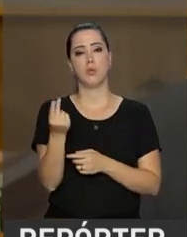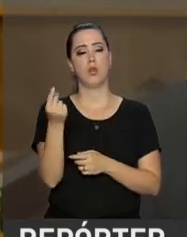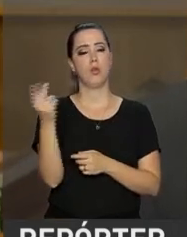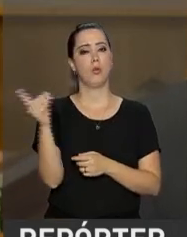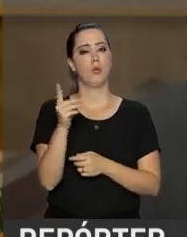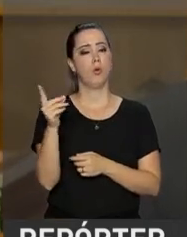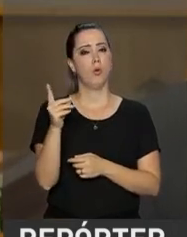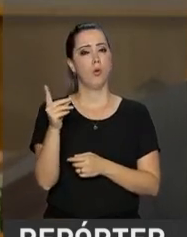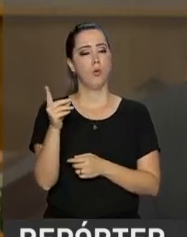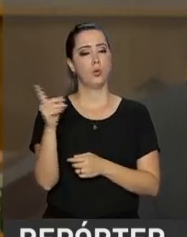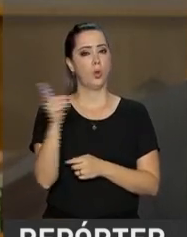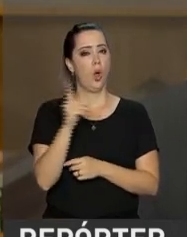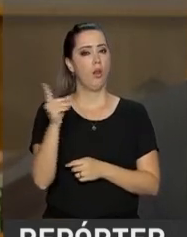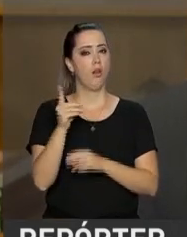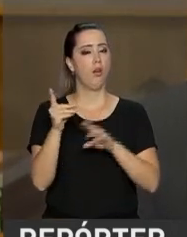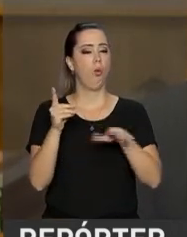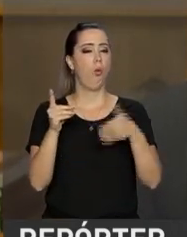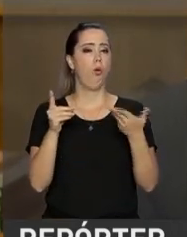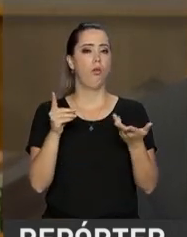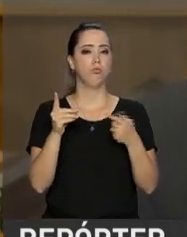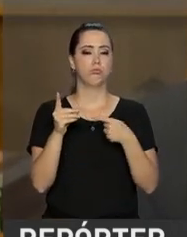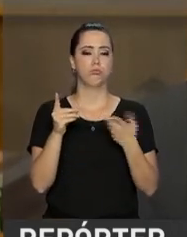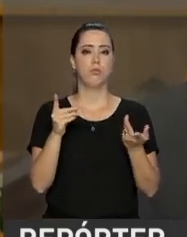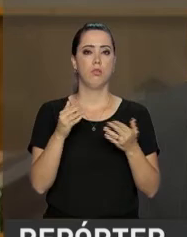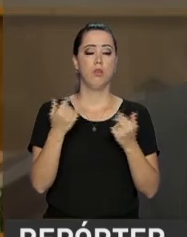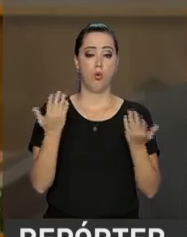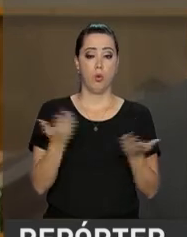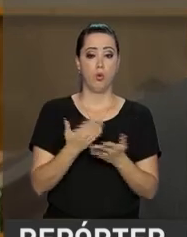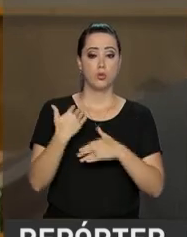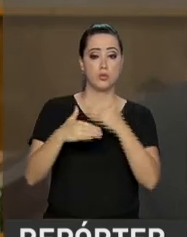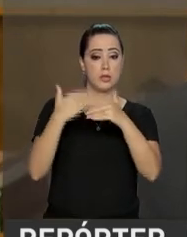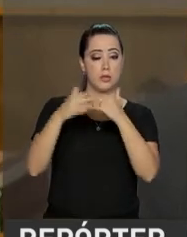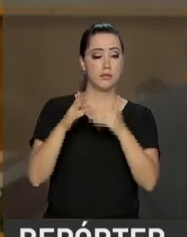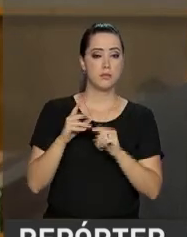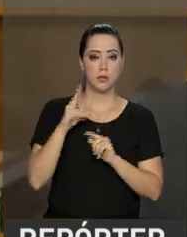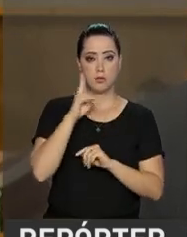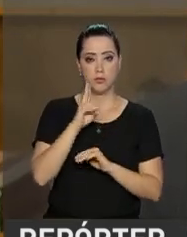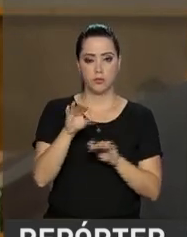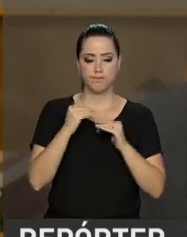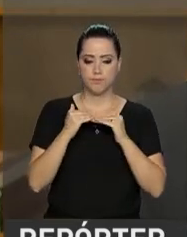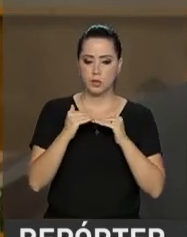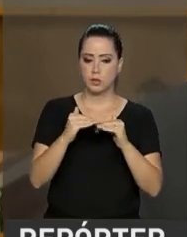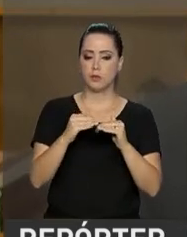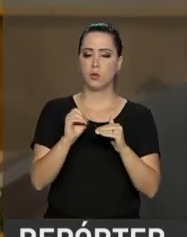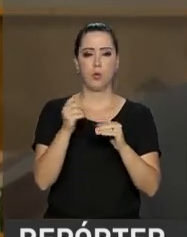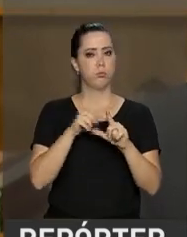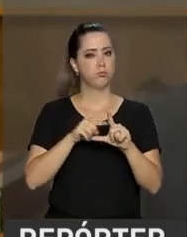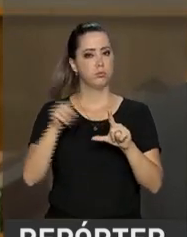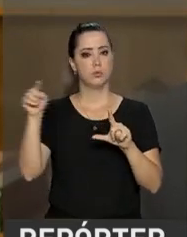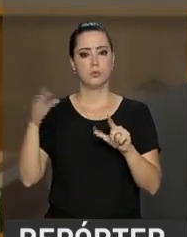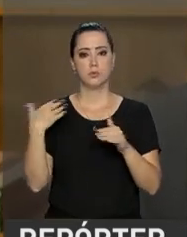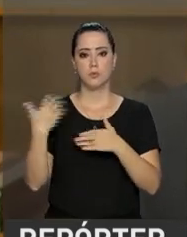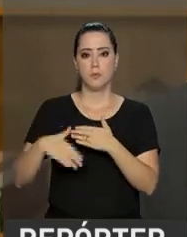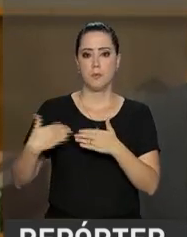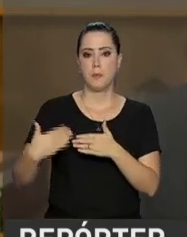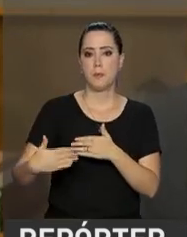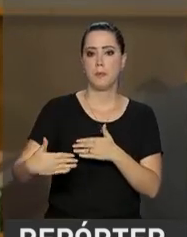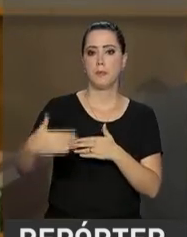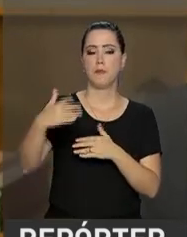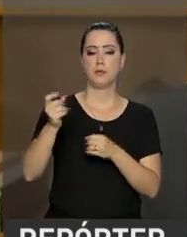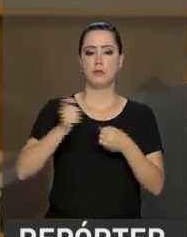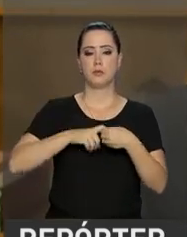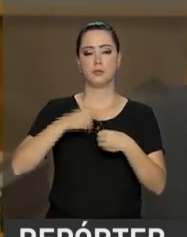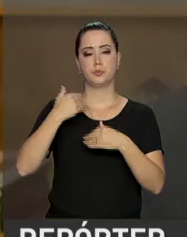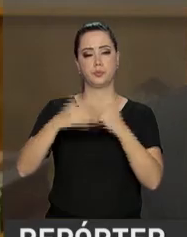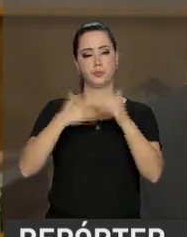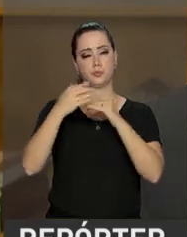O cenário é de estabilidade e de crescimento, então é um fator também positivo para a sustentabilidade dessa